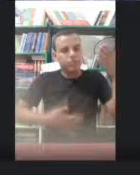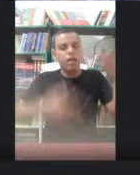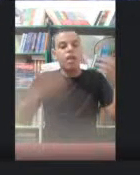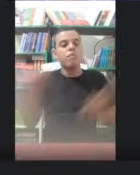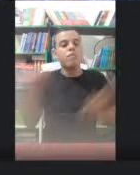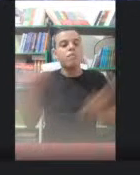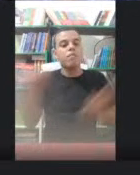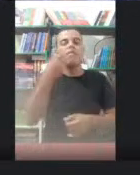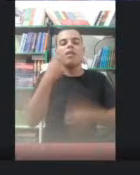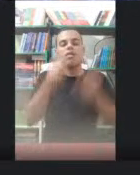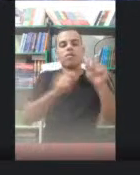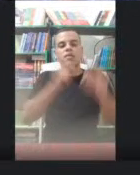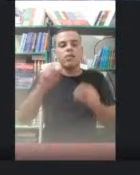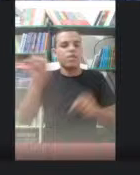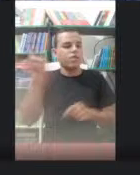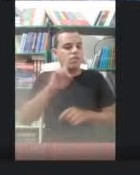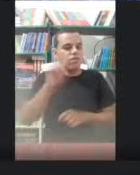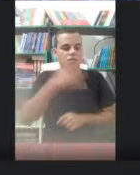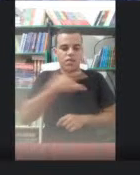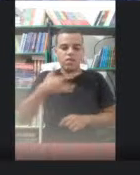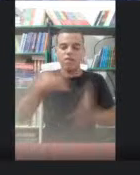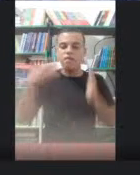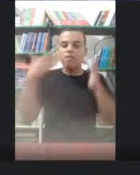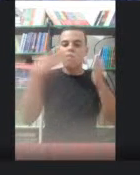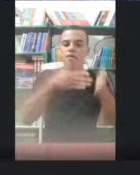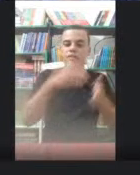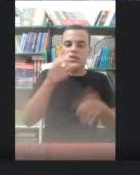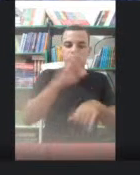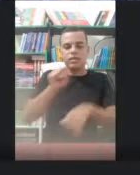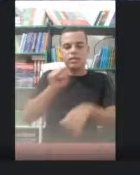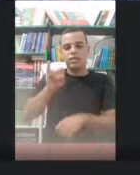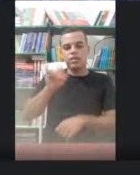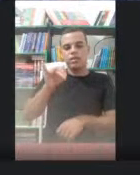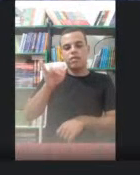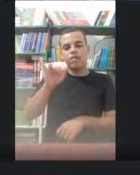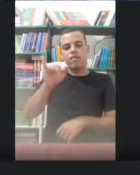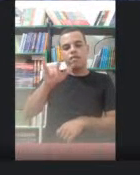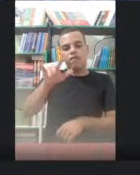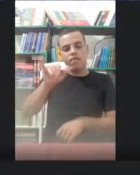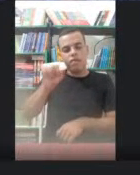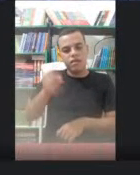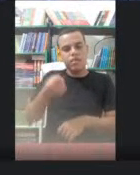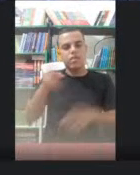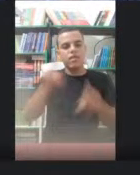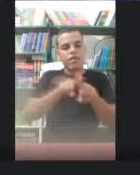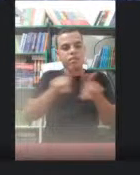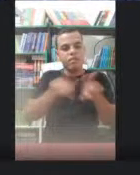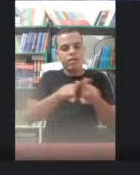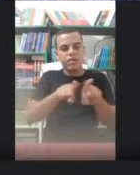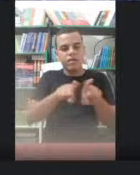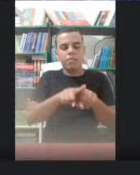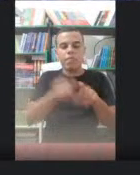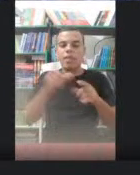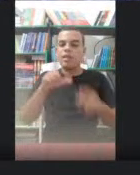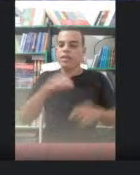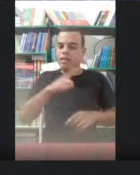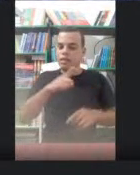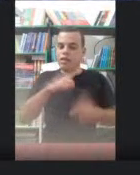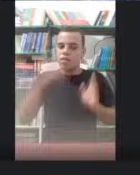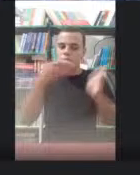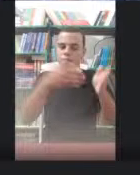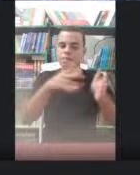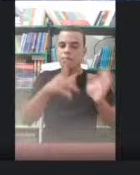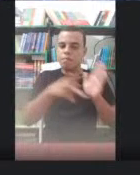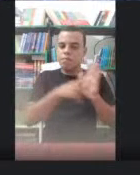só, quando a gente está aqui falando de saúde do homem em sífilis, a gente não vincula também, é claro que há uma prioridade do espaço da paternidade, porque é